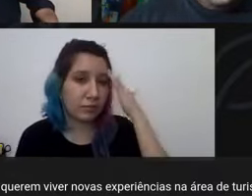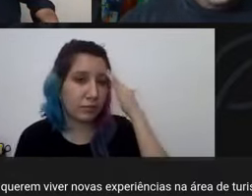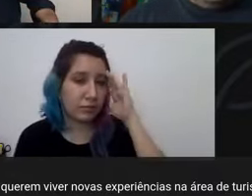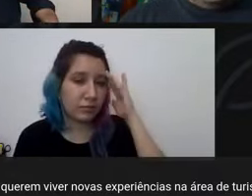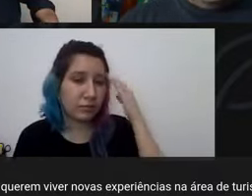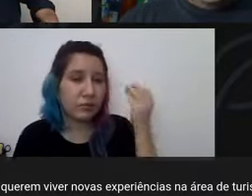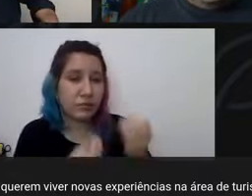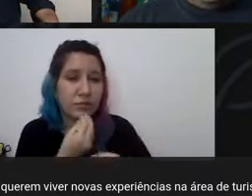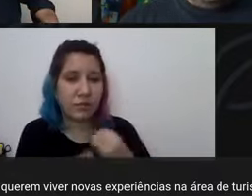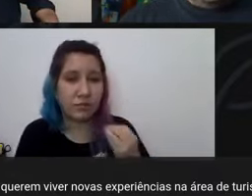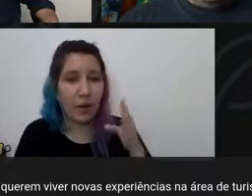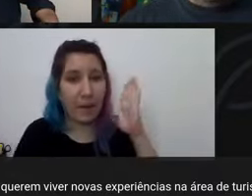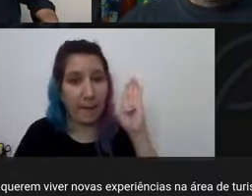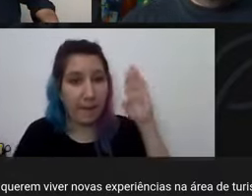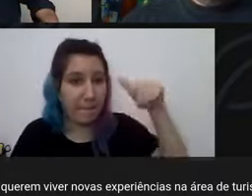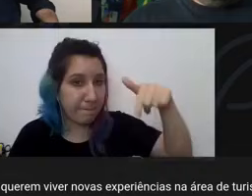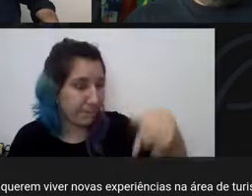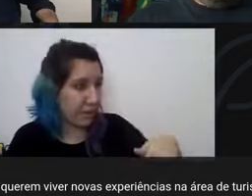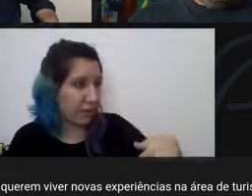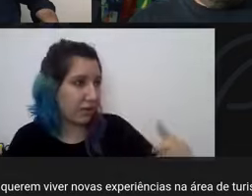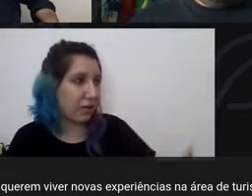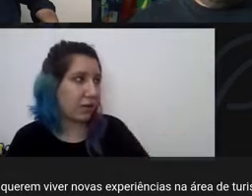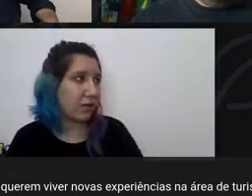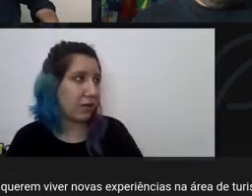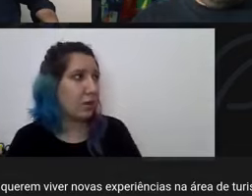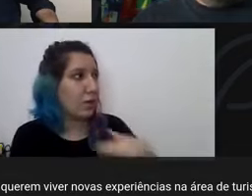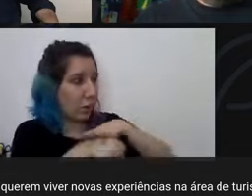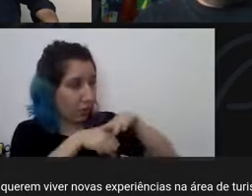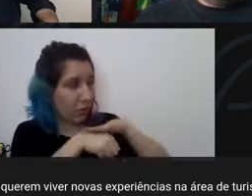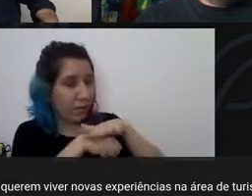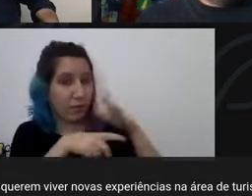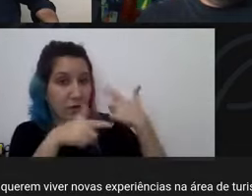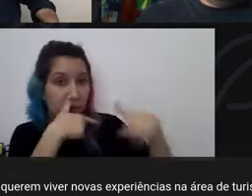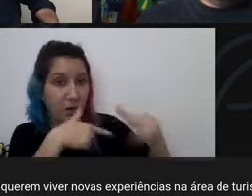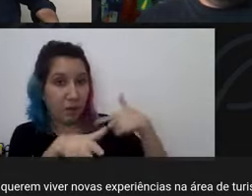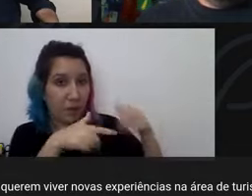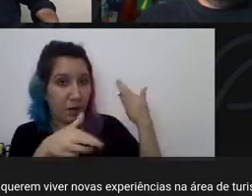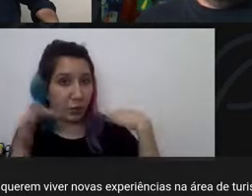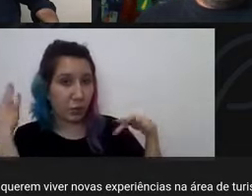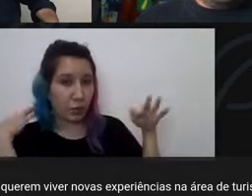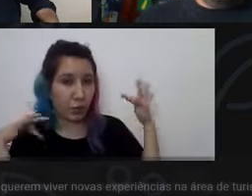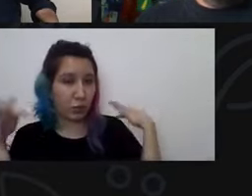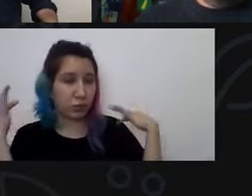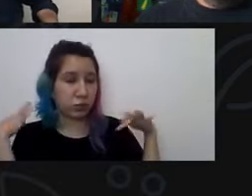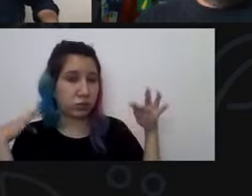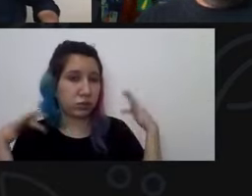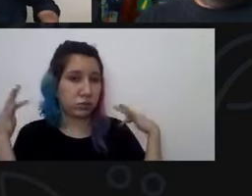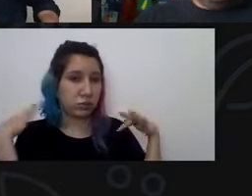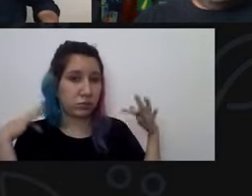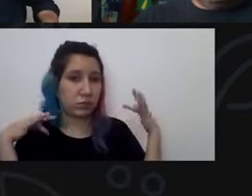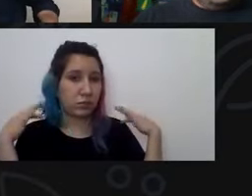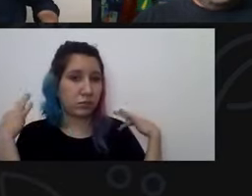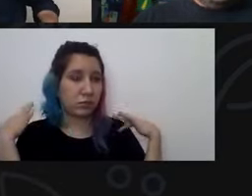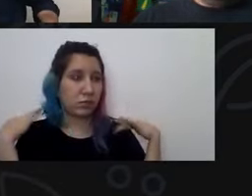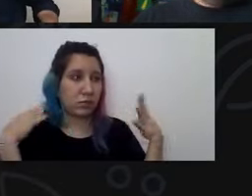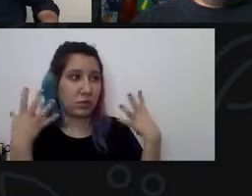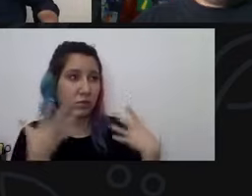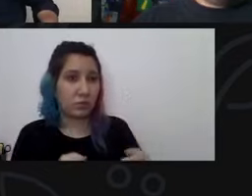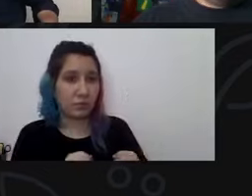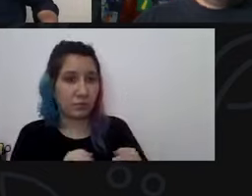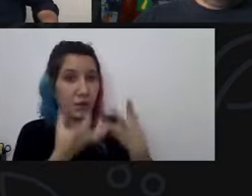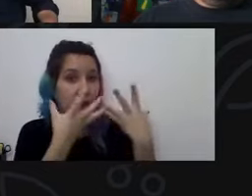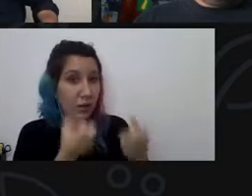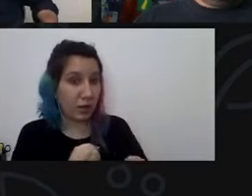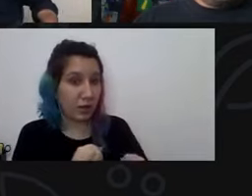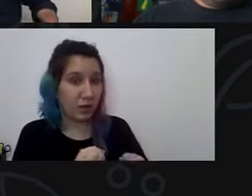né? A Biquinha, assim, todo mundo que a gente conversa, assim, como eu trabalho com turismo, eu trabalho com turismo receptivo, eu recebo